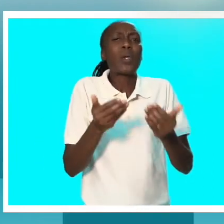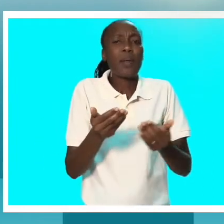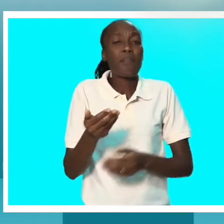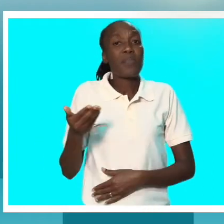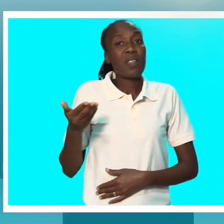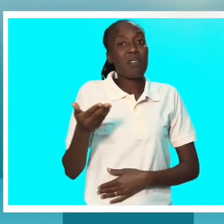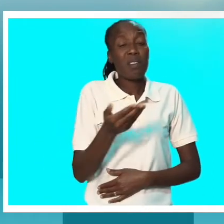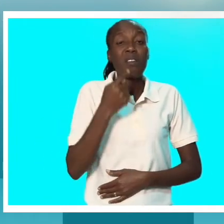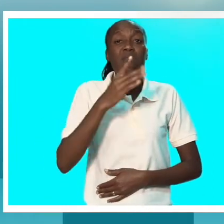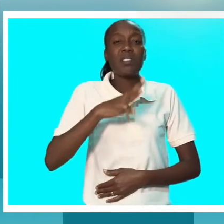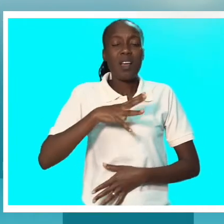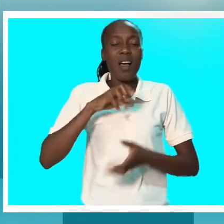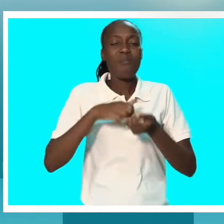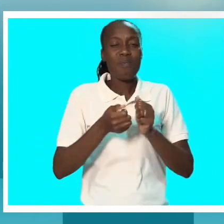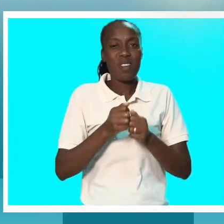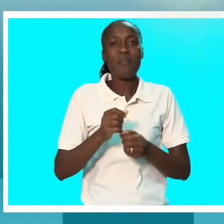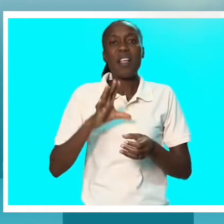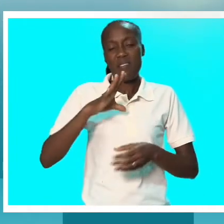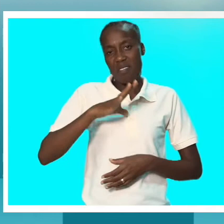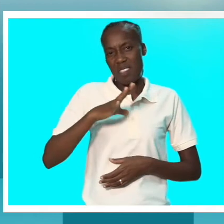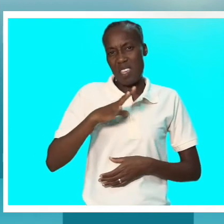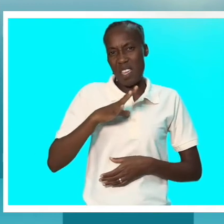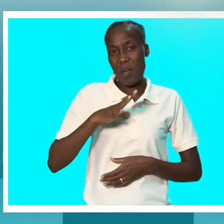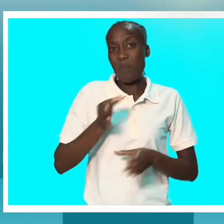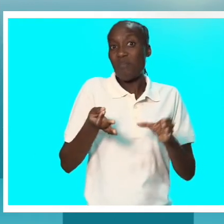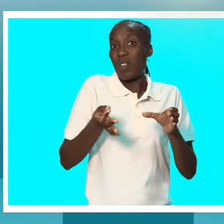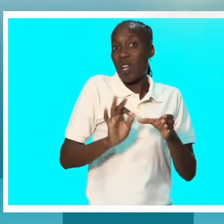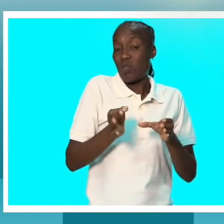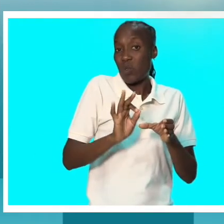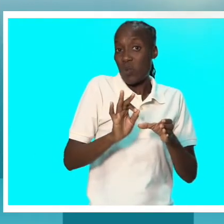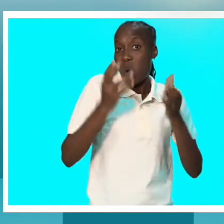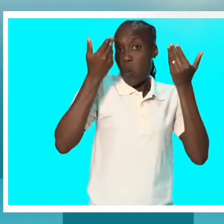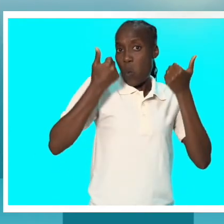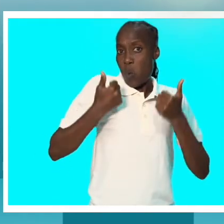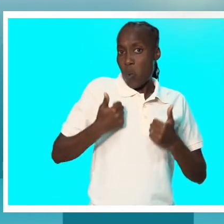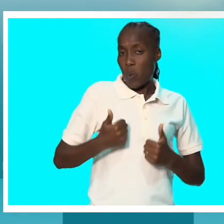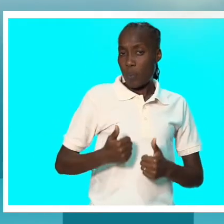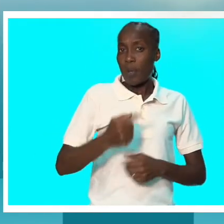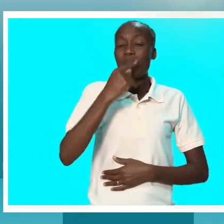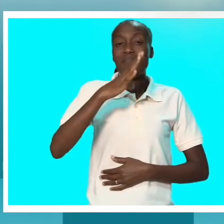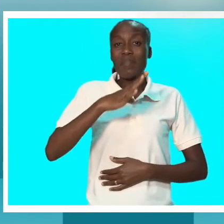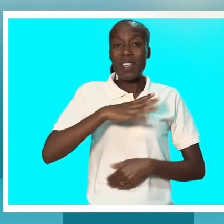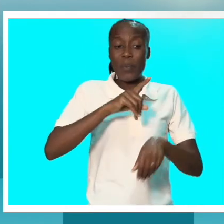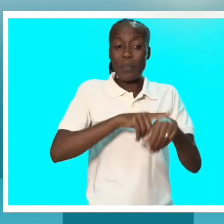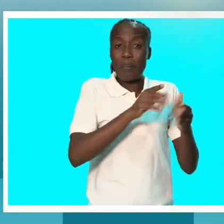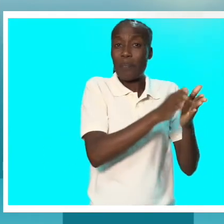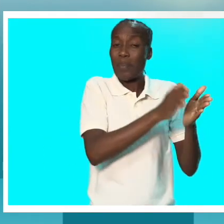foi detectado que eu estava com indício de diabetes. Portanto, aquele intervalo segundo o qual